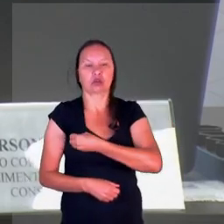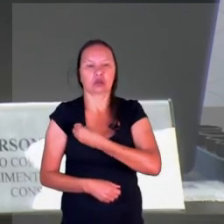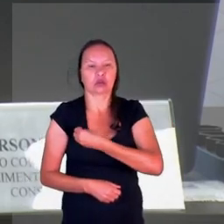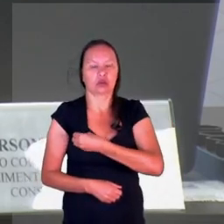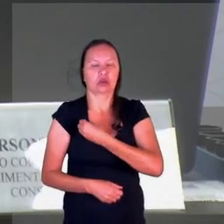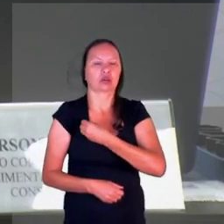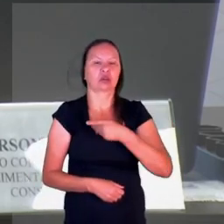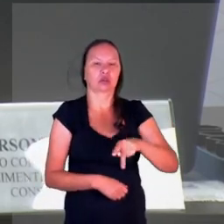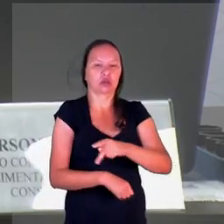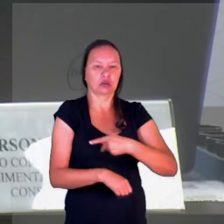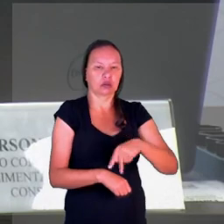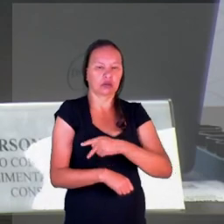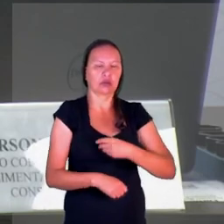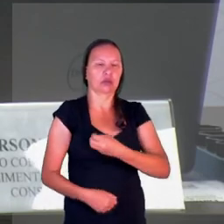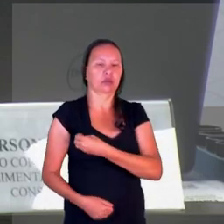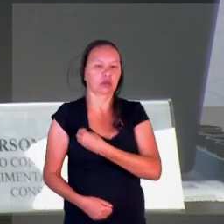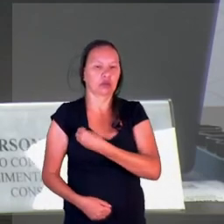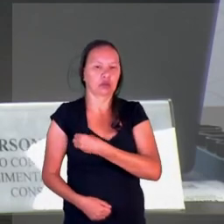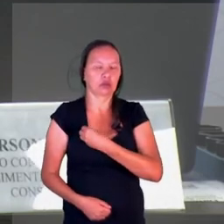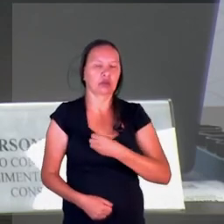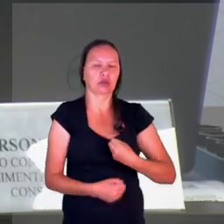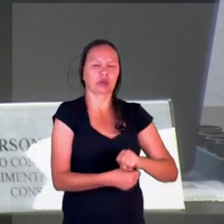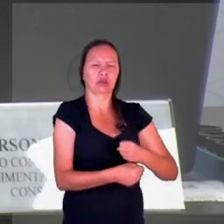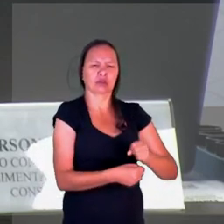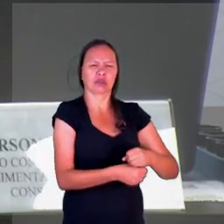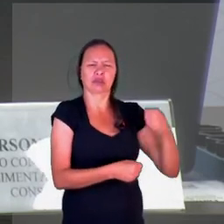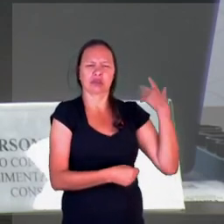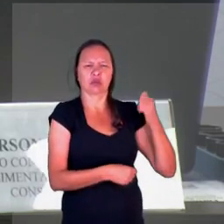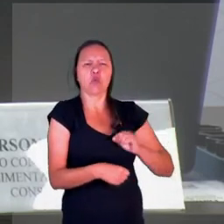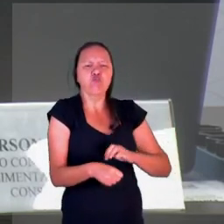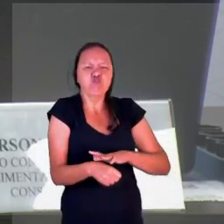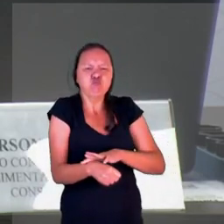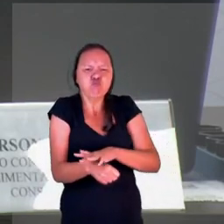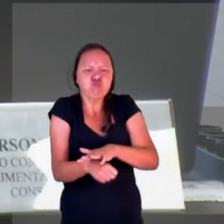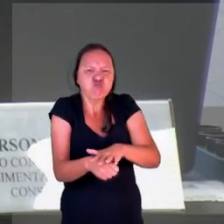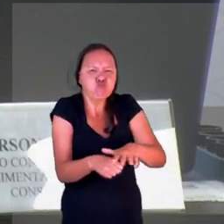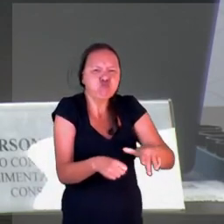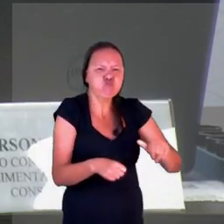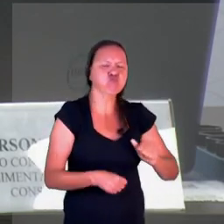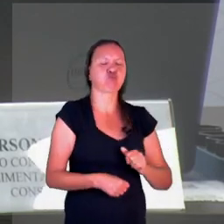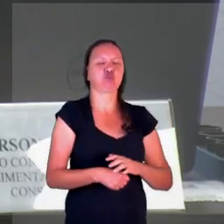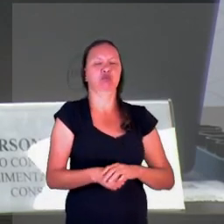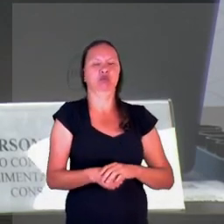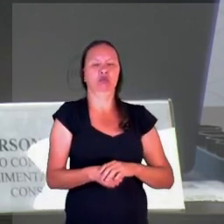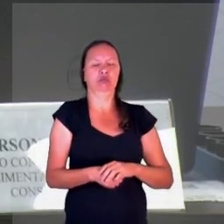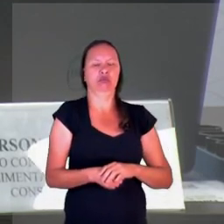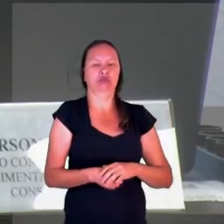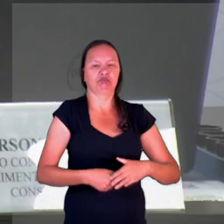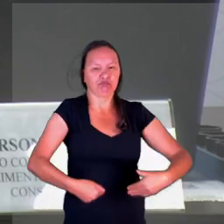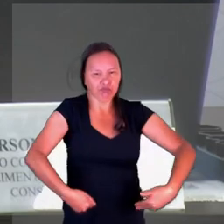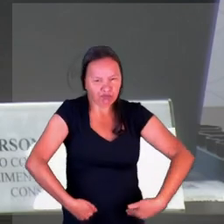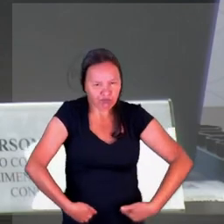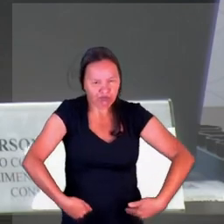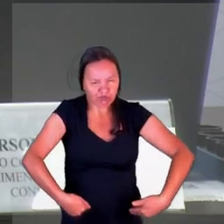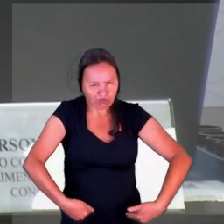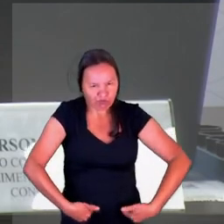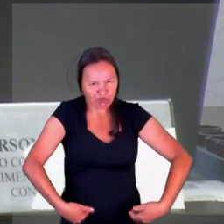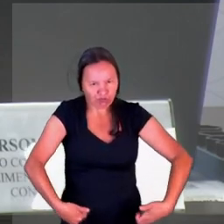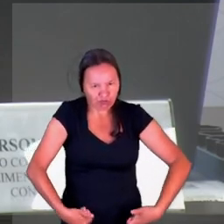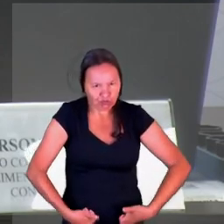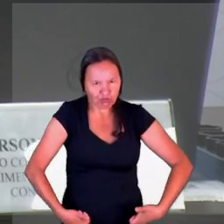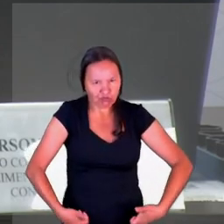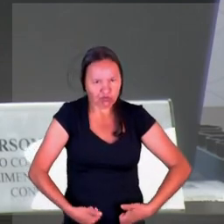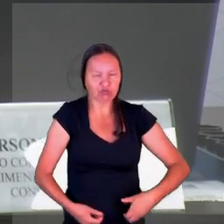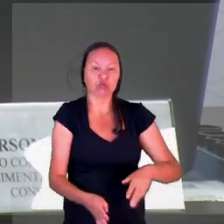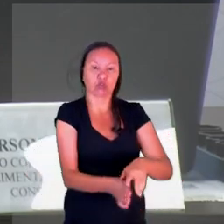vivemos nos últimos anos de de pandemia por exemplo Esses são os que mais sofrem e o conia